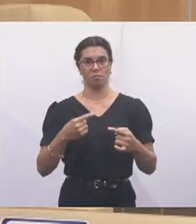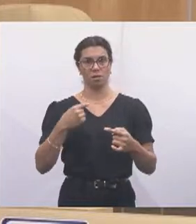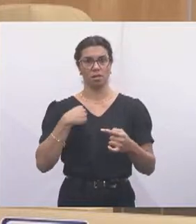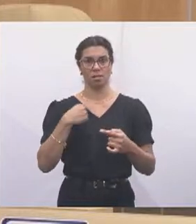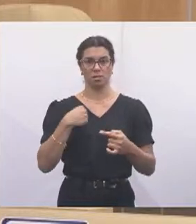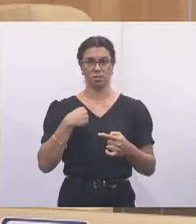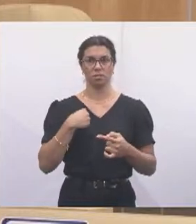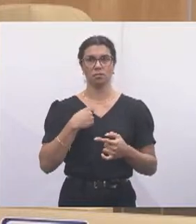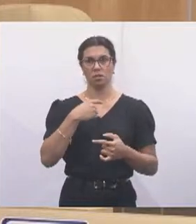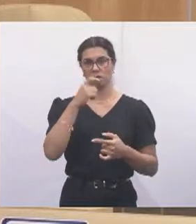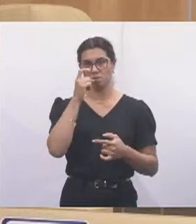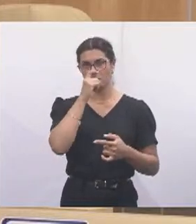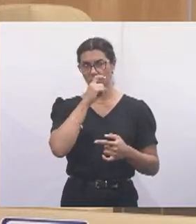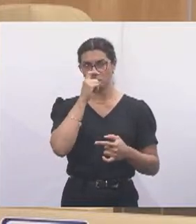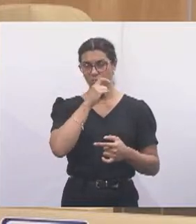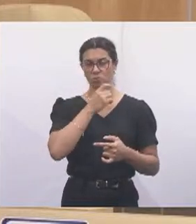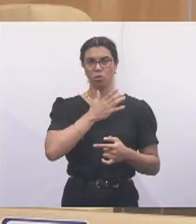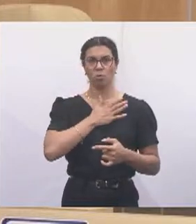profissional.